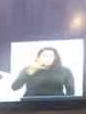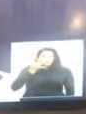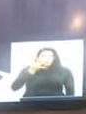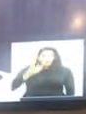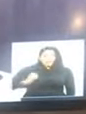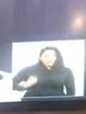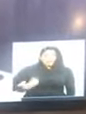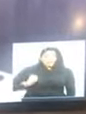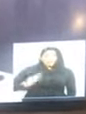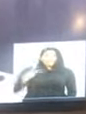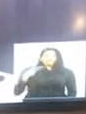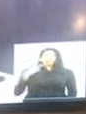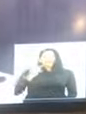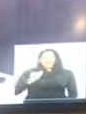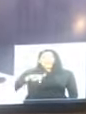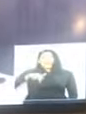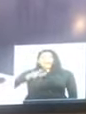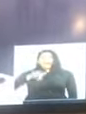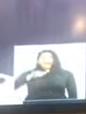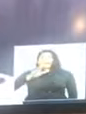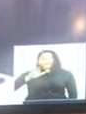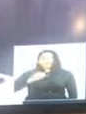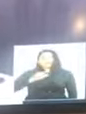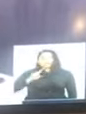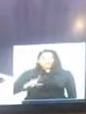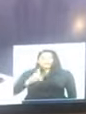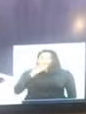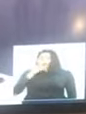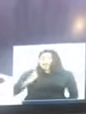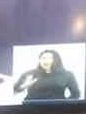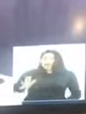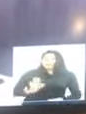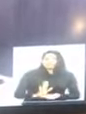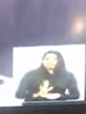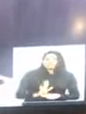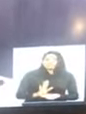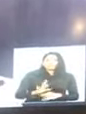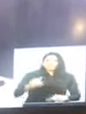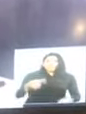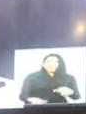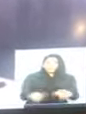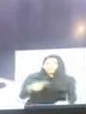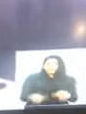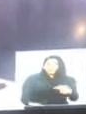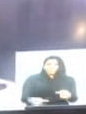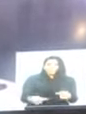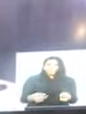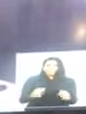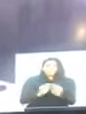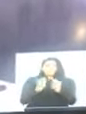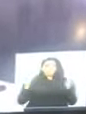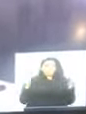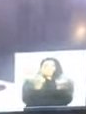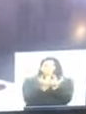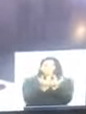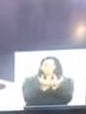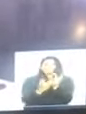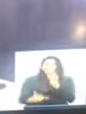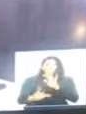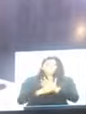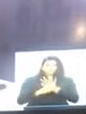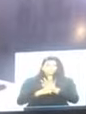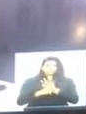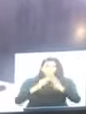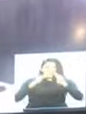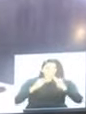população de Aquiraz, dão a sustentação política na Câmara Municipal de Aquiraz, na